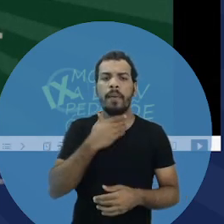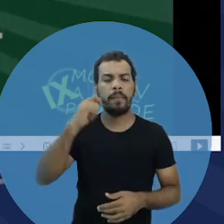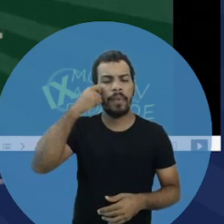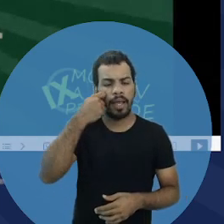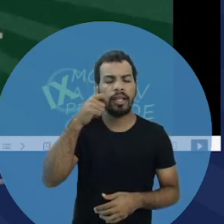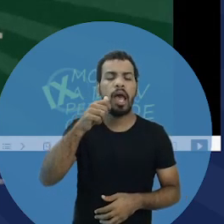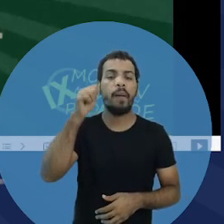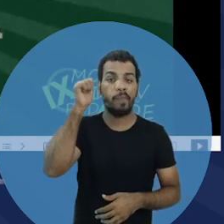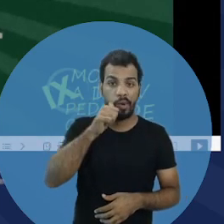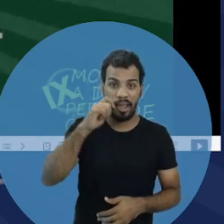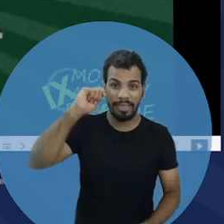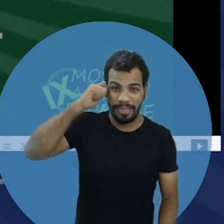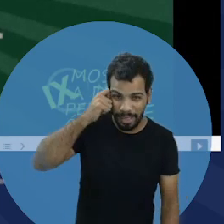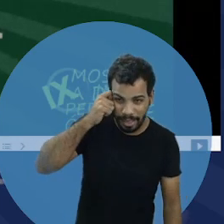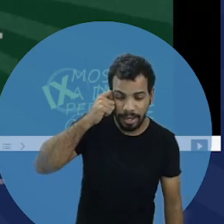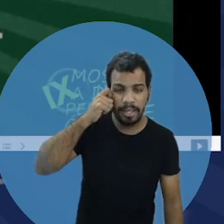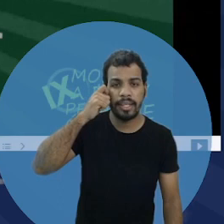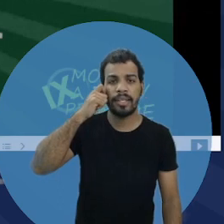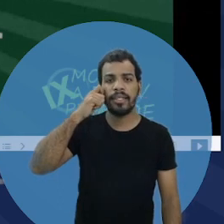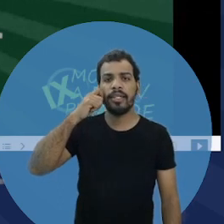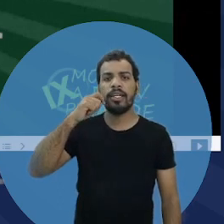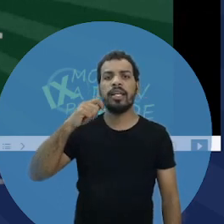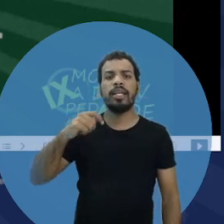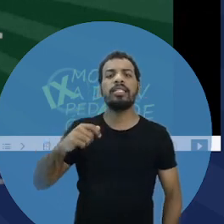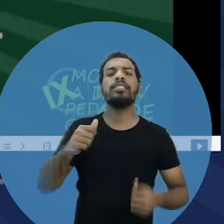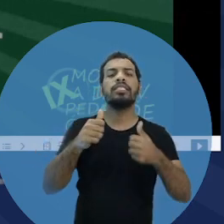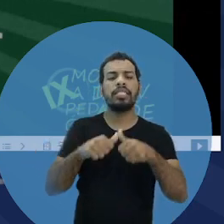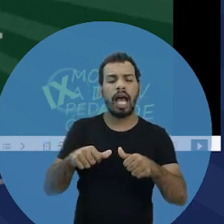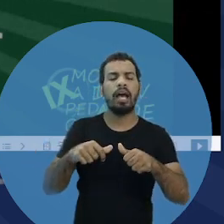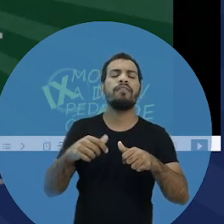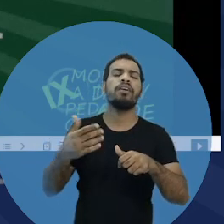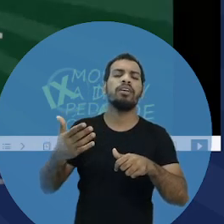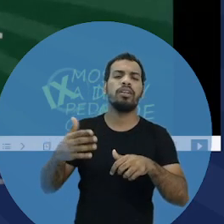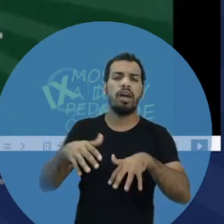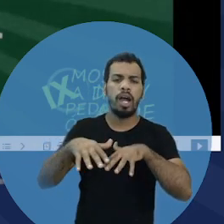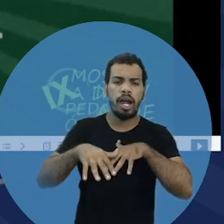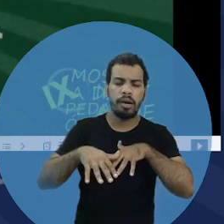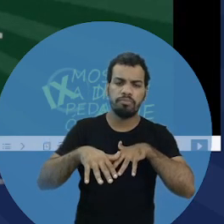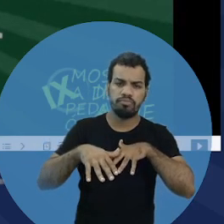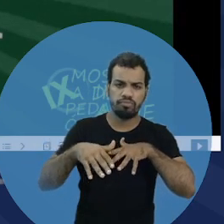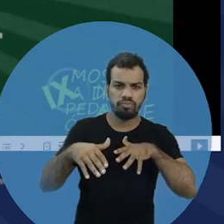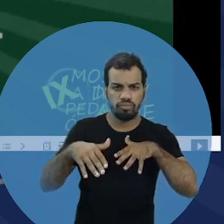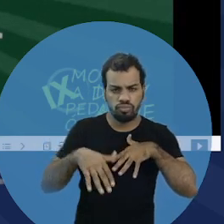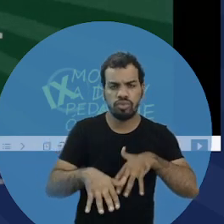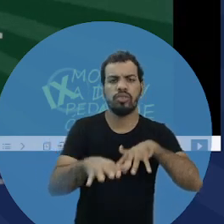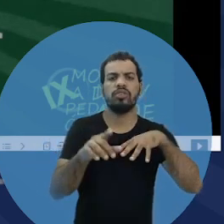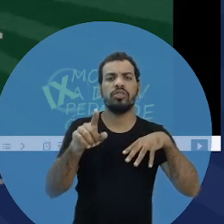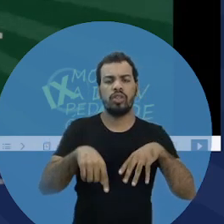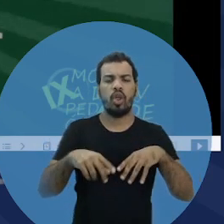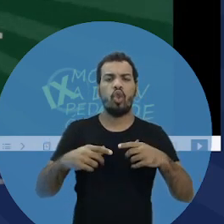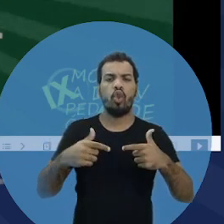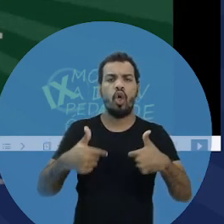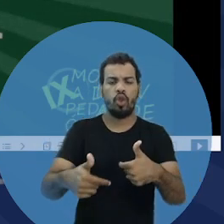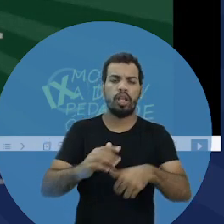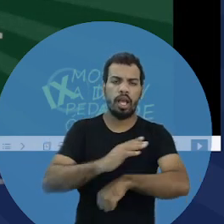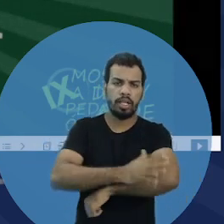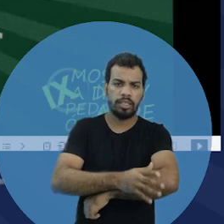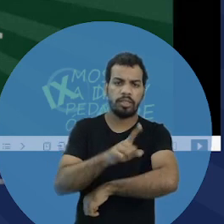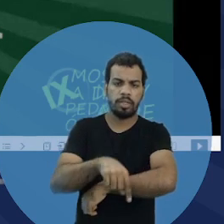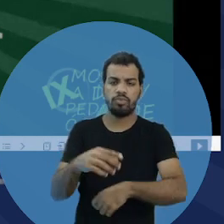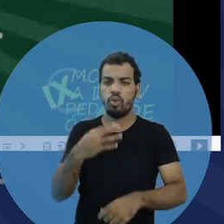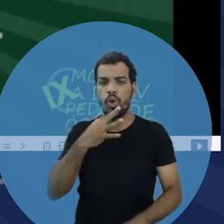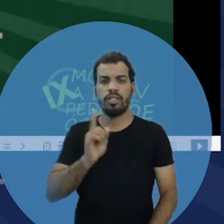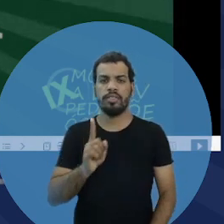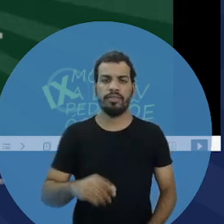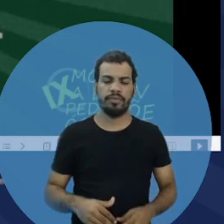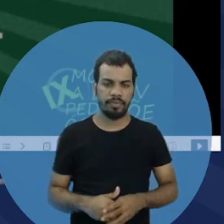negras que estavam com a caminhada de ativismo em relação a essa luta antirracista, mas que elas desconheciam. E nós também